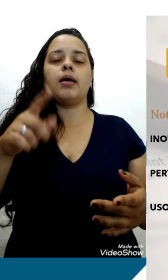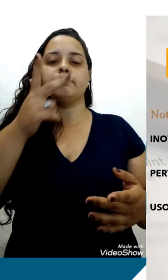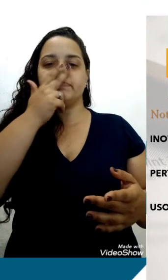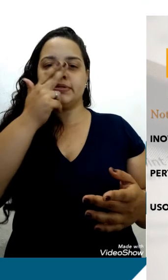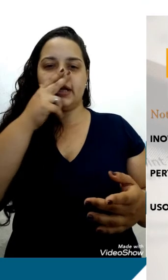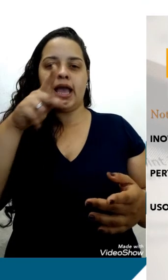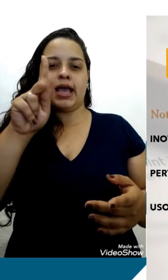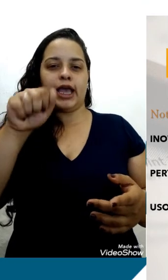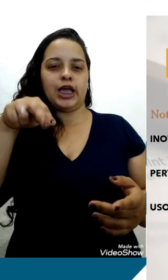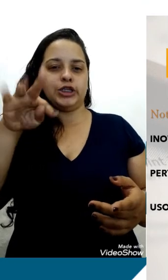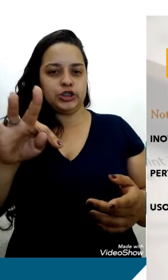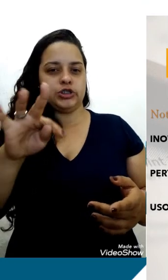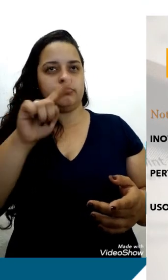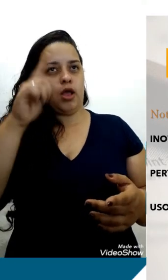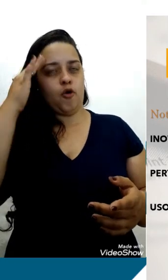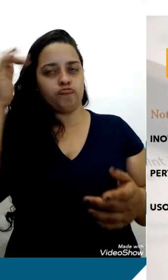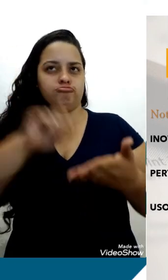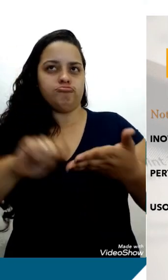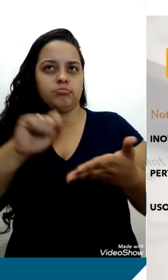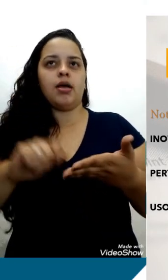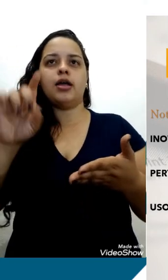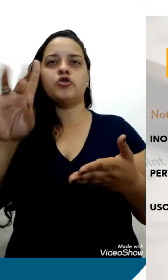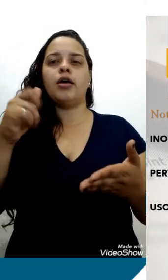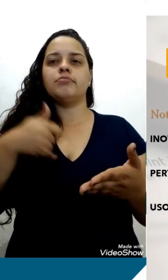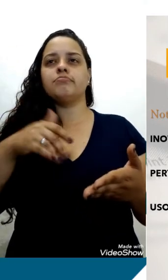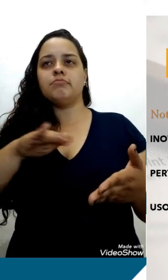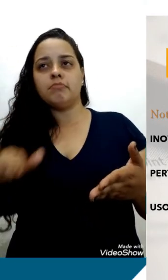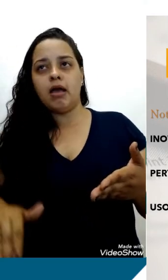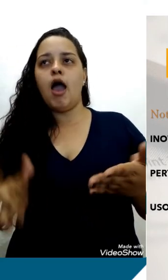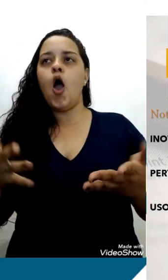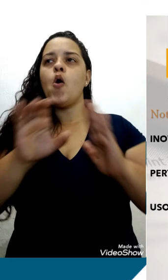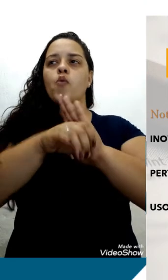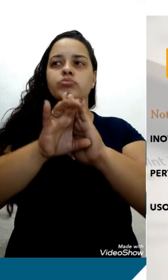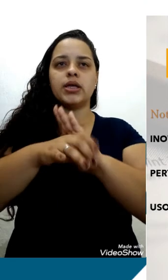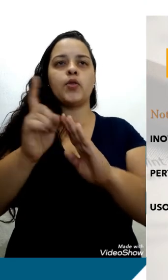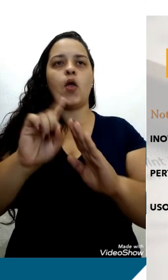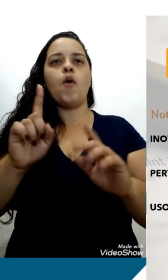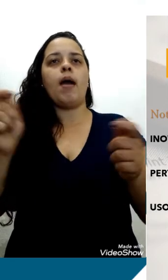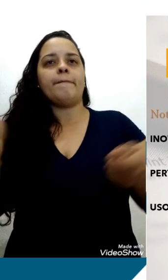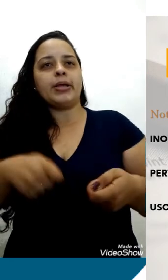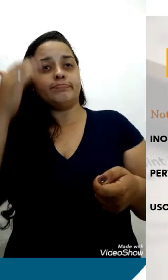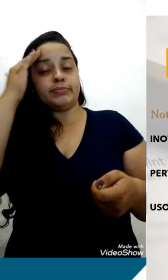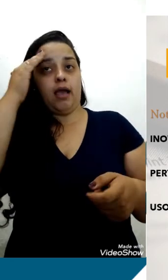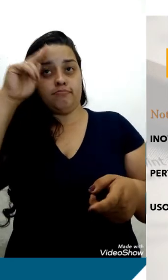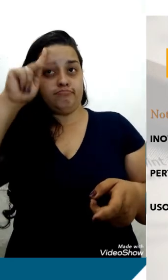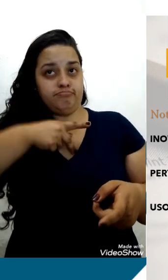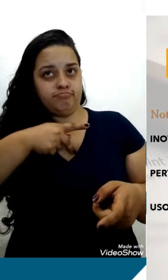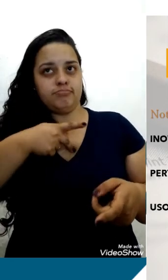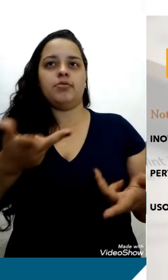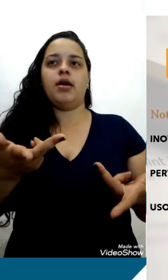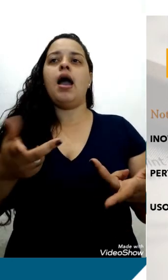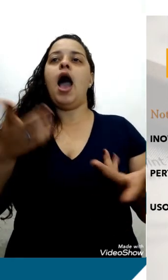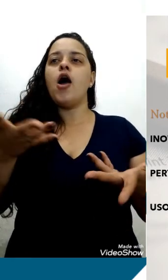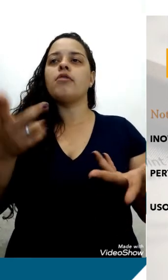não ser capaz de pensar por si próprio. No advento da atualidade, o problema da manipulação do comportamento por meio da internet é